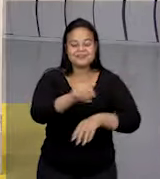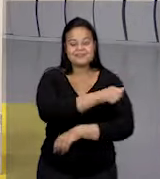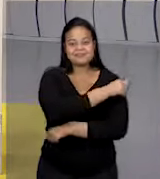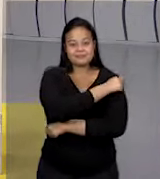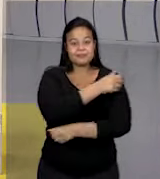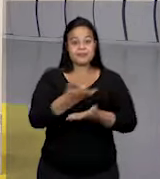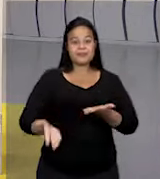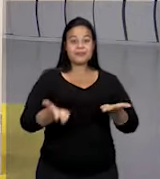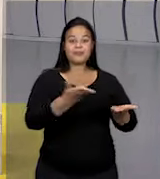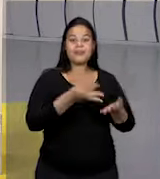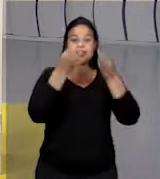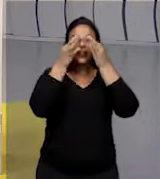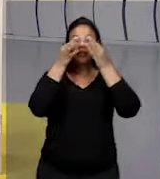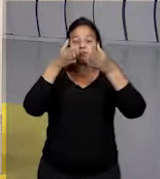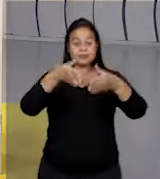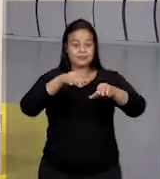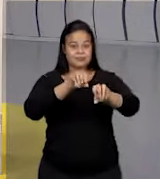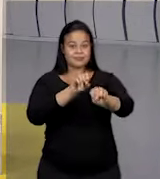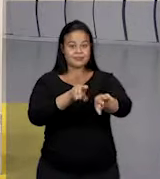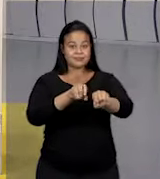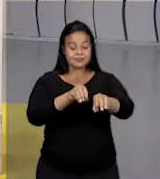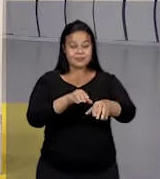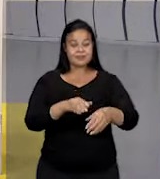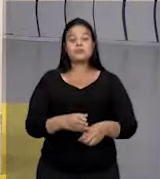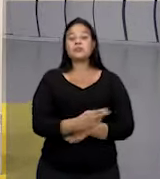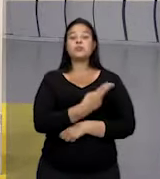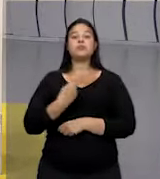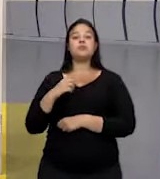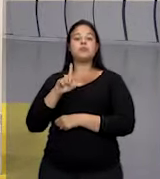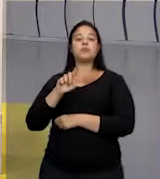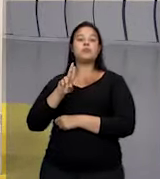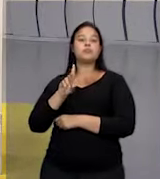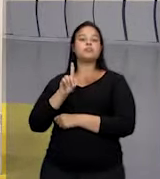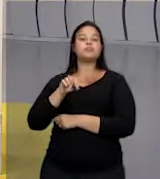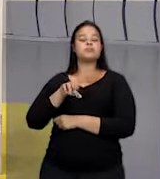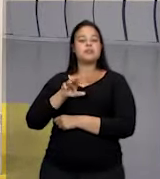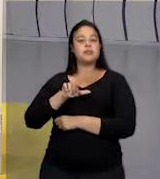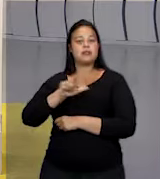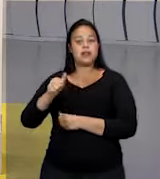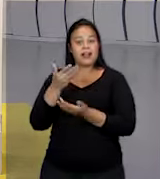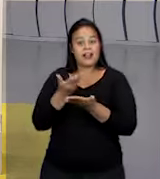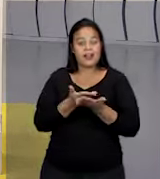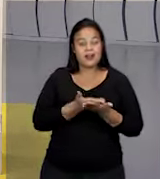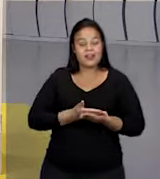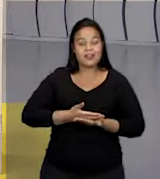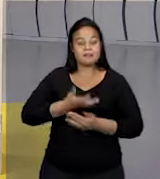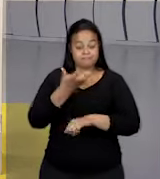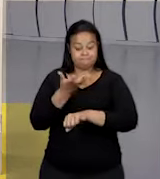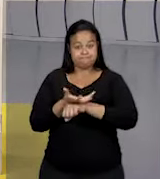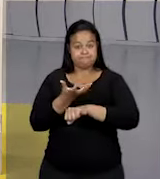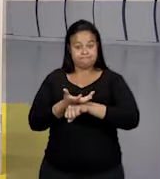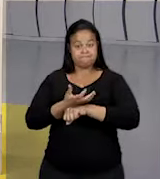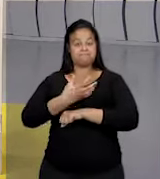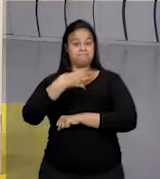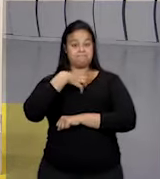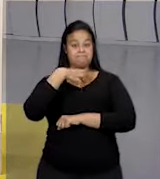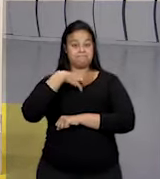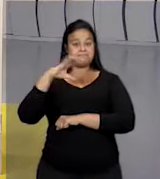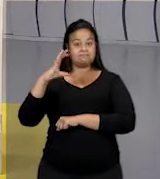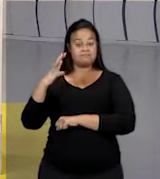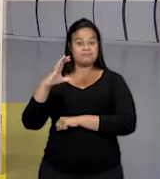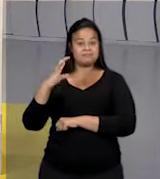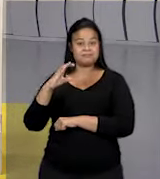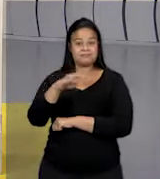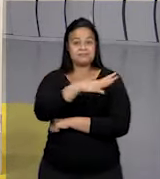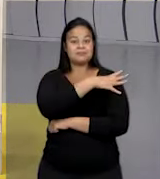ano, seja bem-vindo ao Se Liga na Educação. Meu nome é Ludmila Lima, essa é uma aula de ciências para o quarto ano